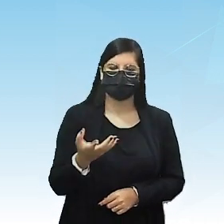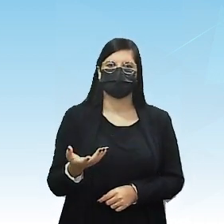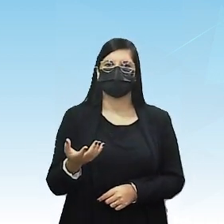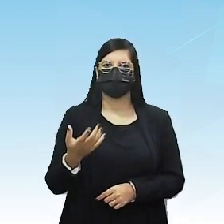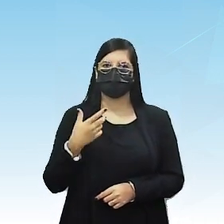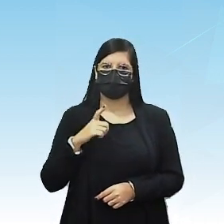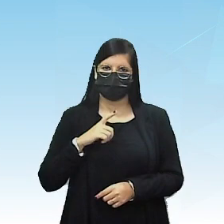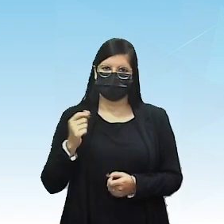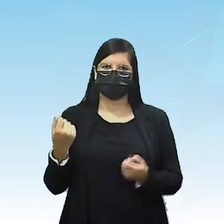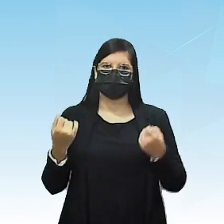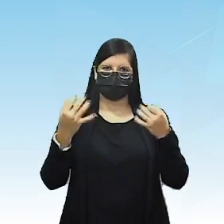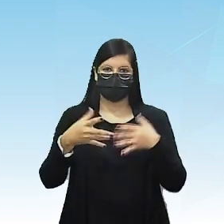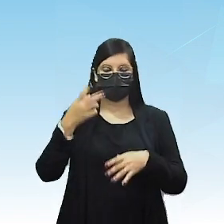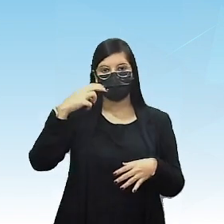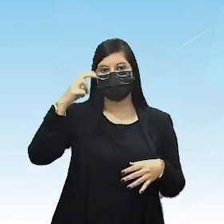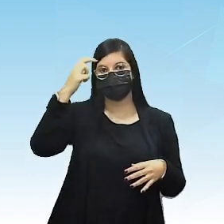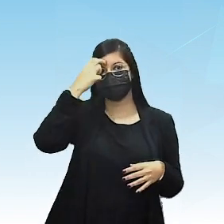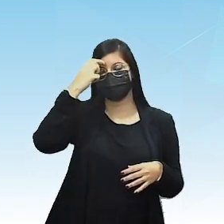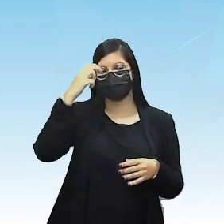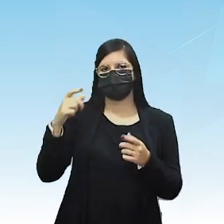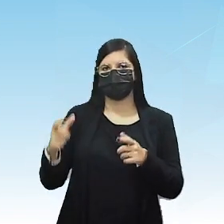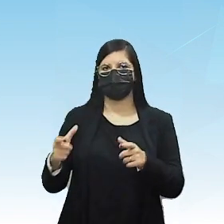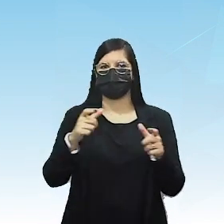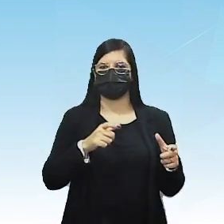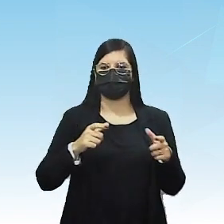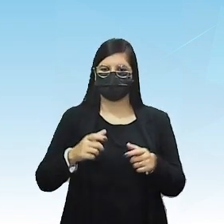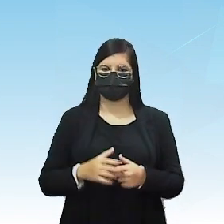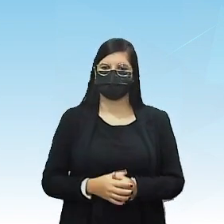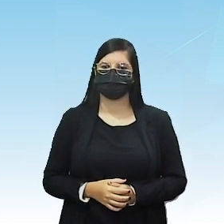conta um pouquinho da cultura daquele lugar.